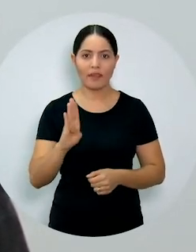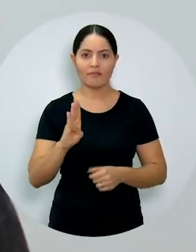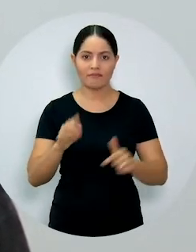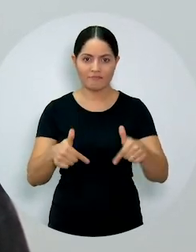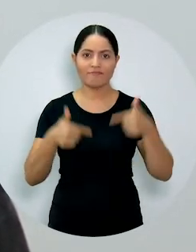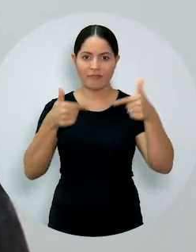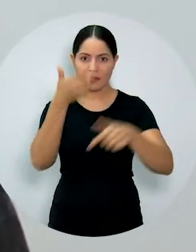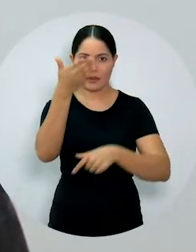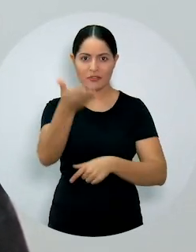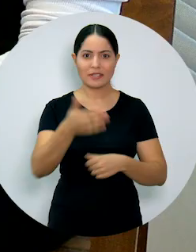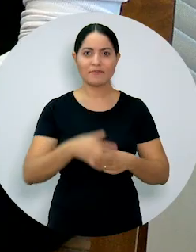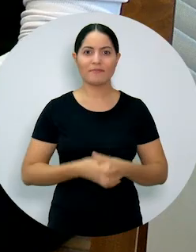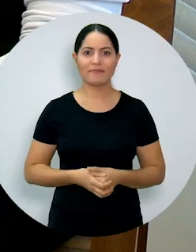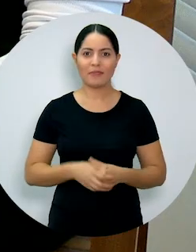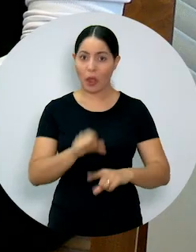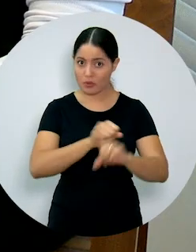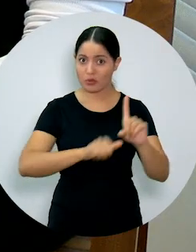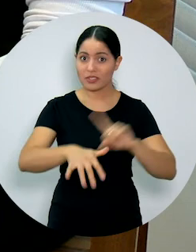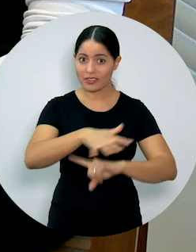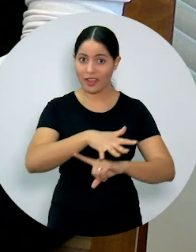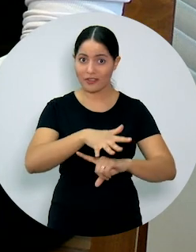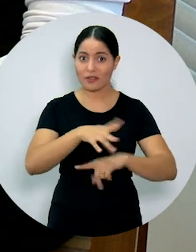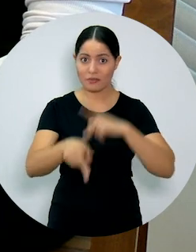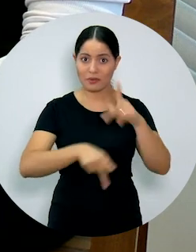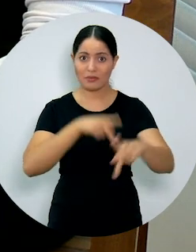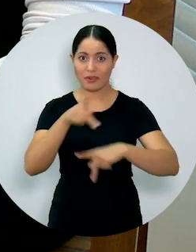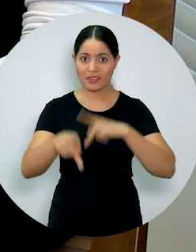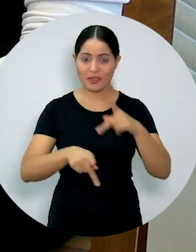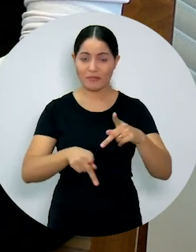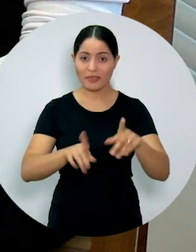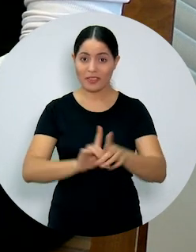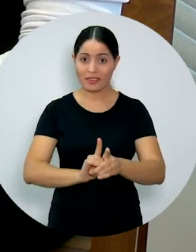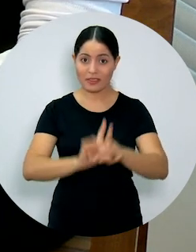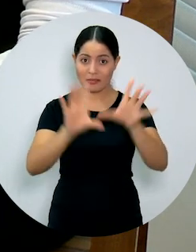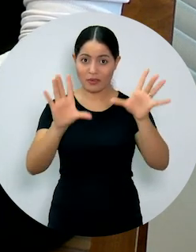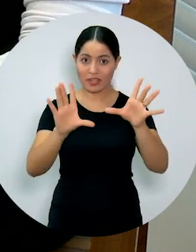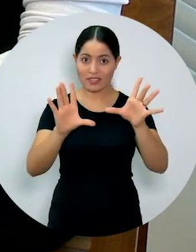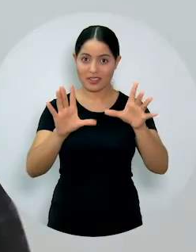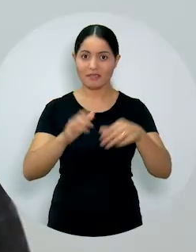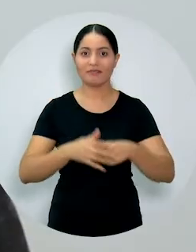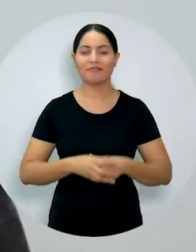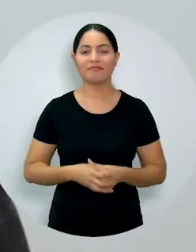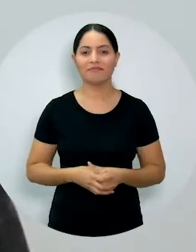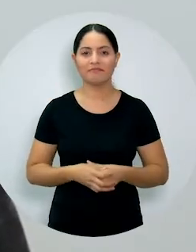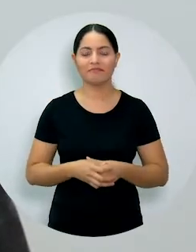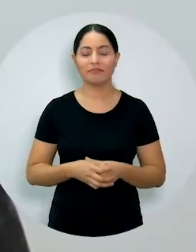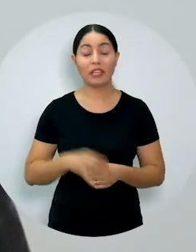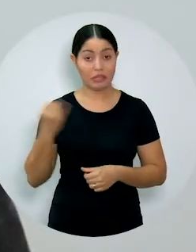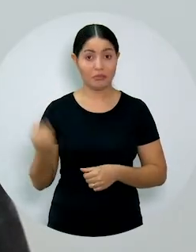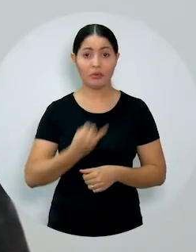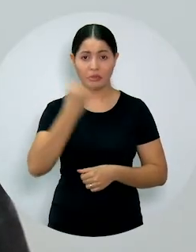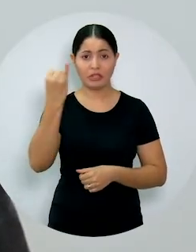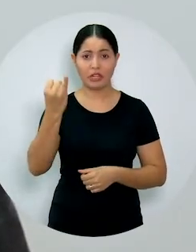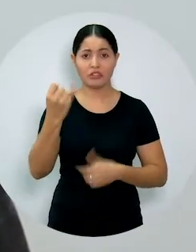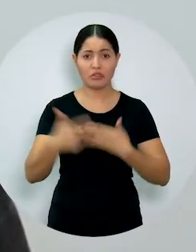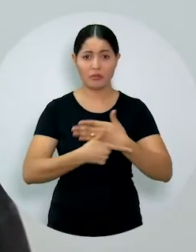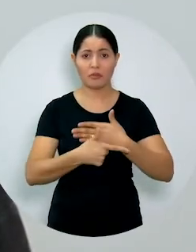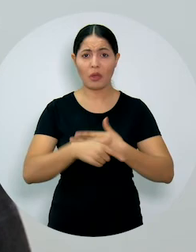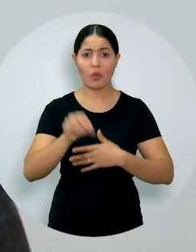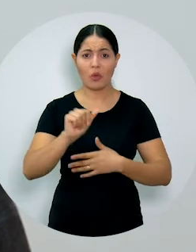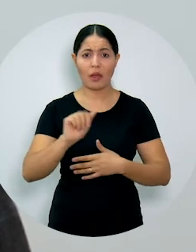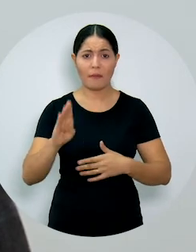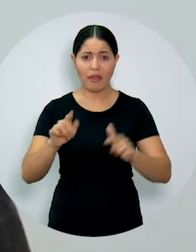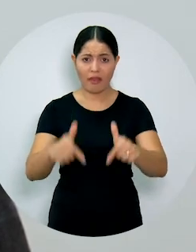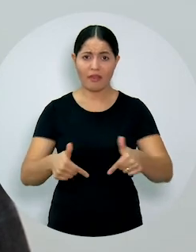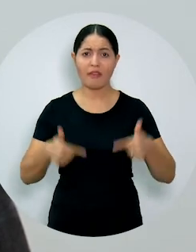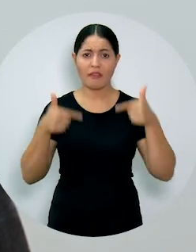está a serviço da sociedade. A OAB está a serviço da democracia. A OAB está a serviço, e nesse momento isso é muito importante, a